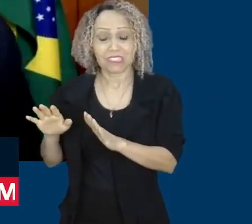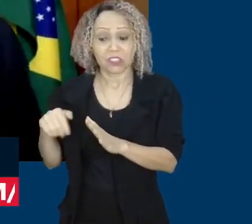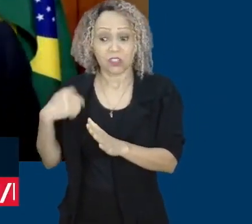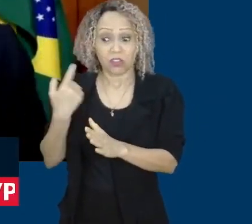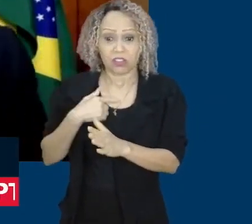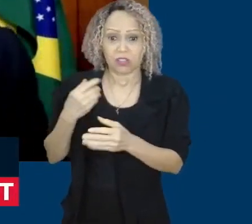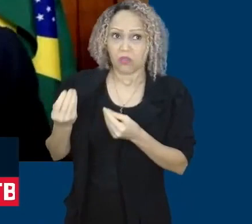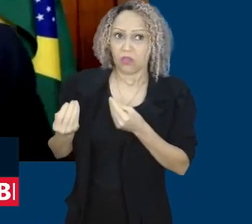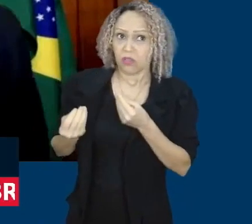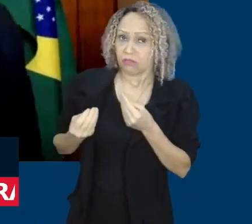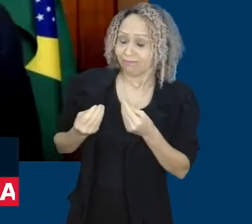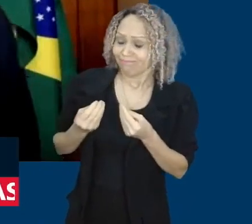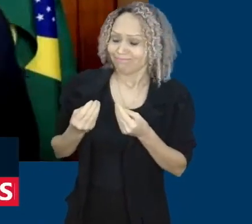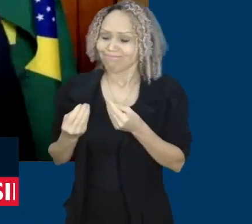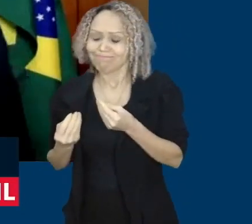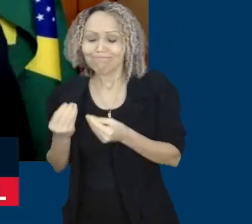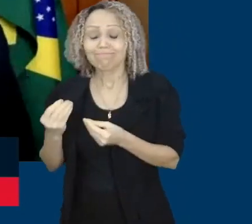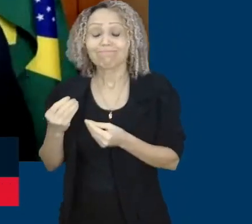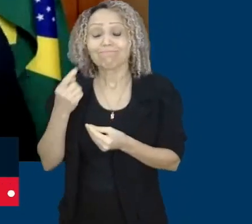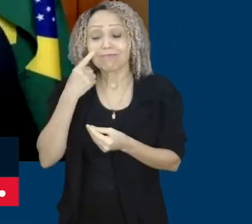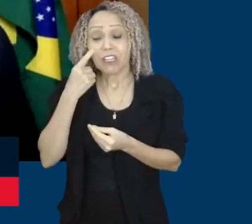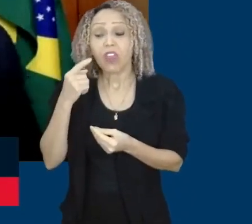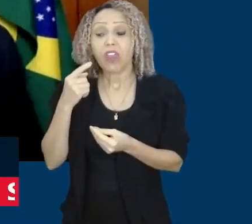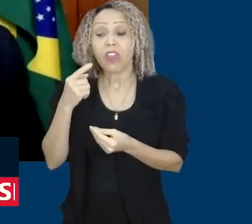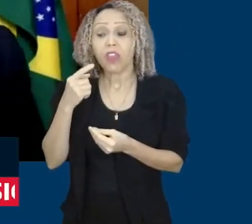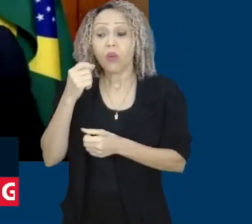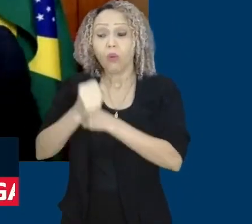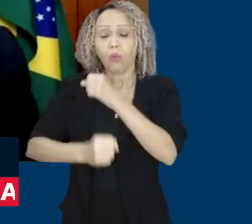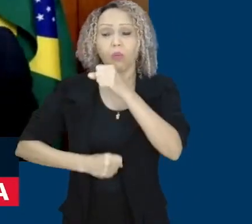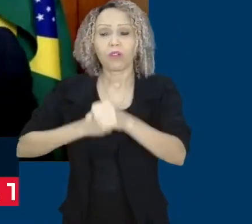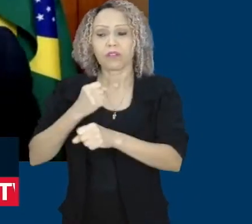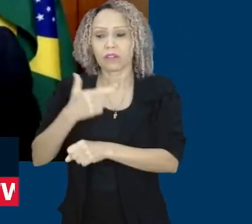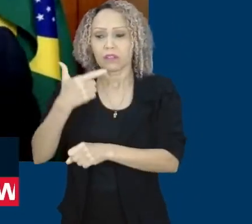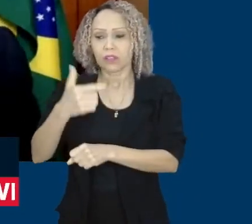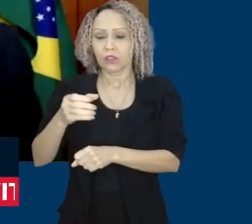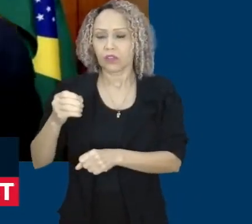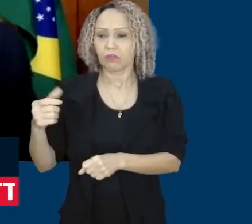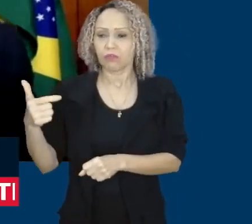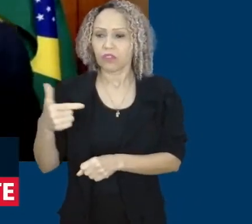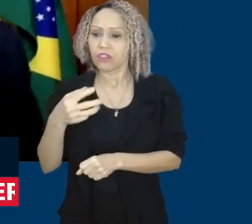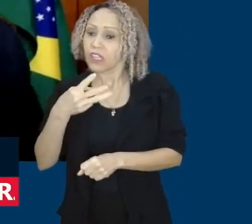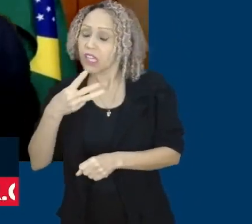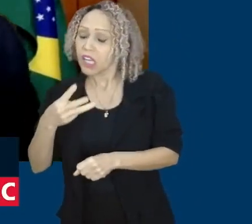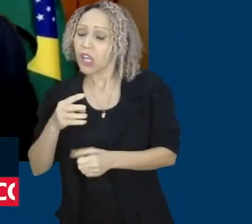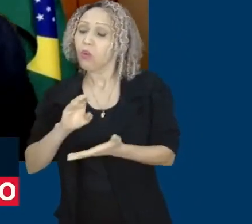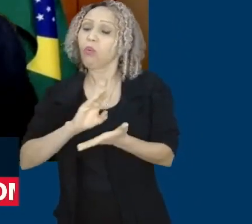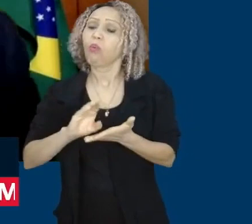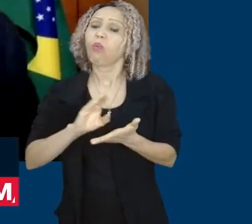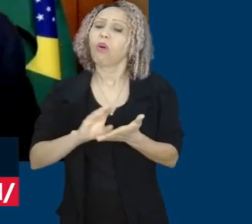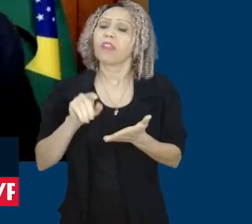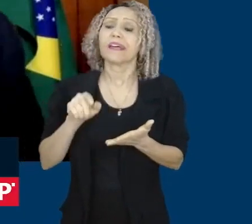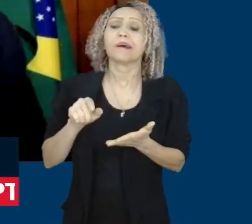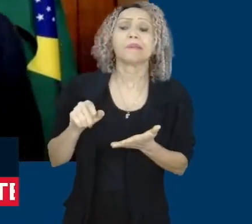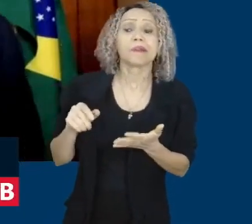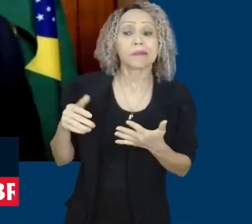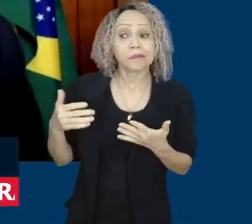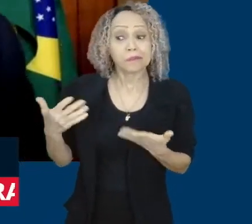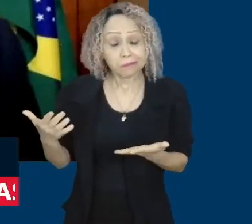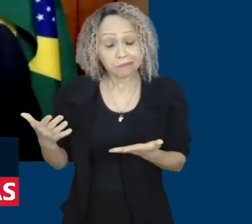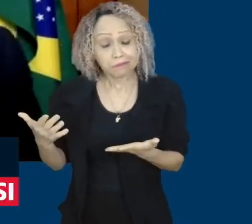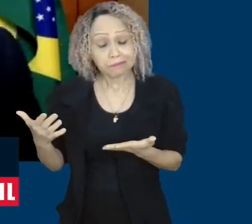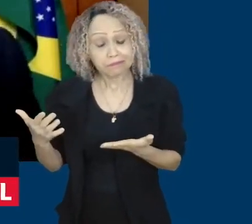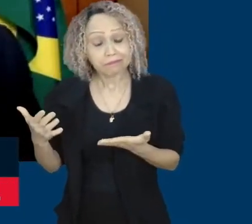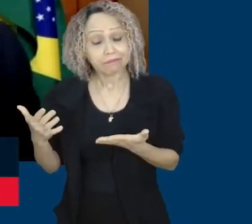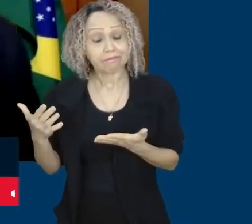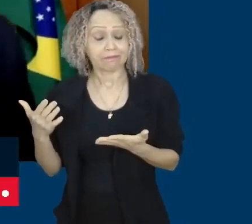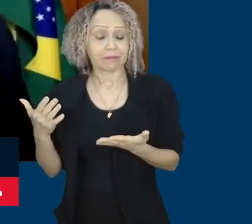Então, nesse momento, eu diria que a bancada organiza uma pauta de esperança, né?